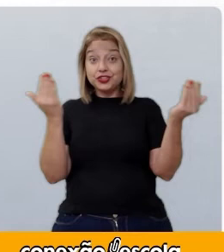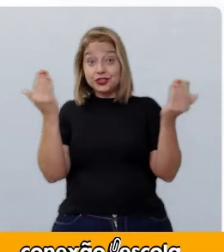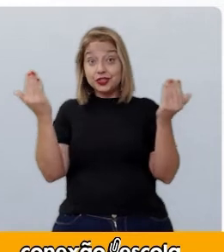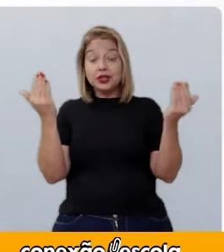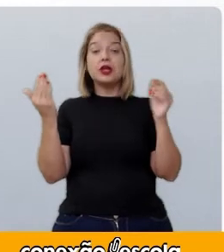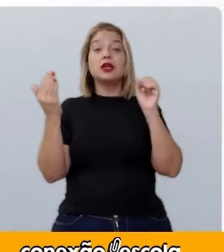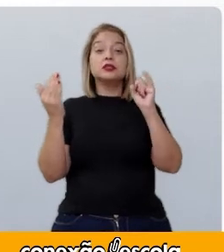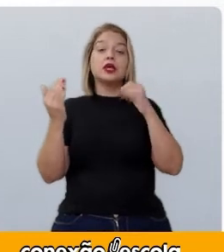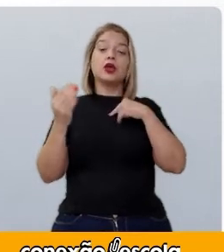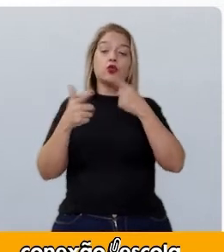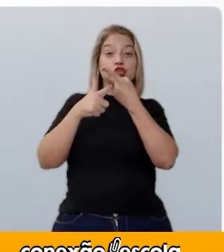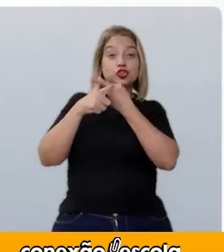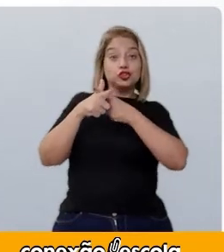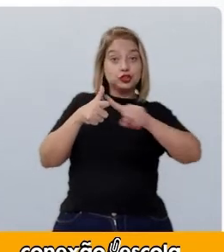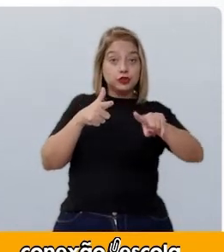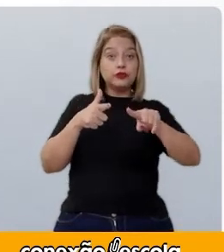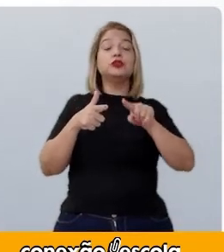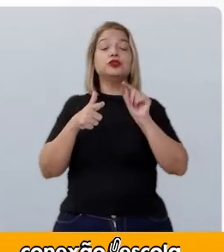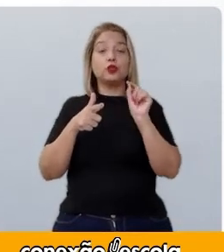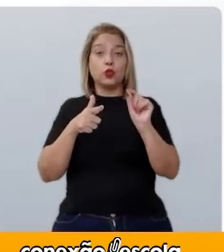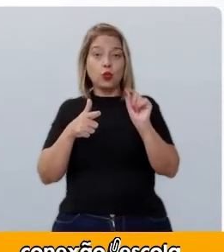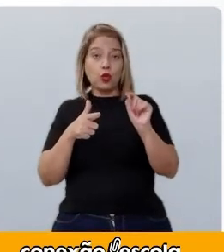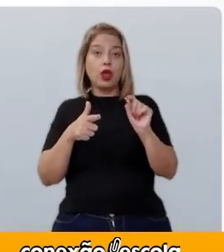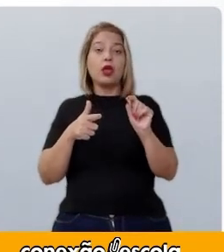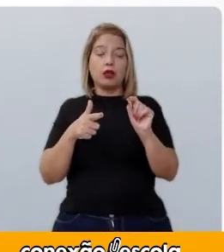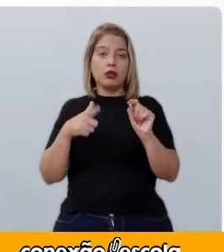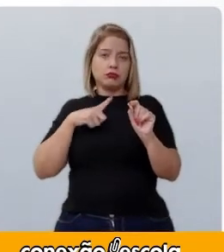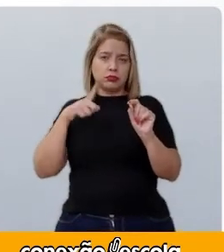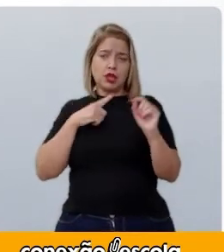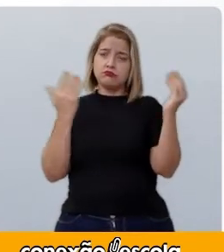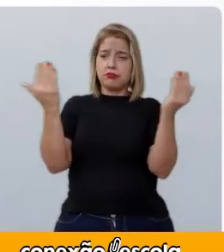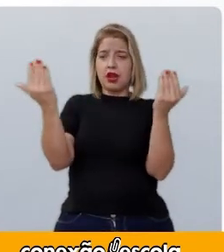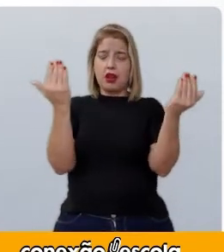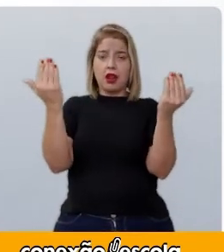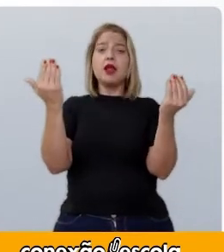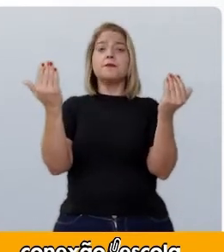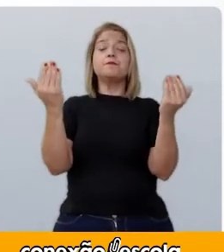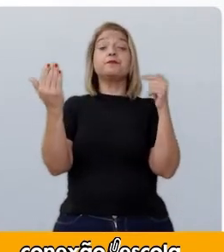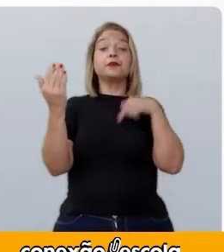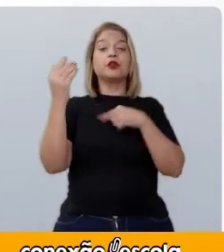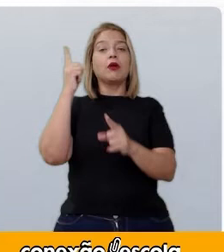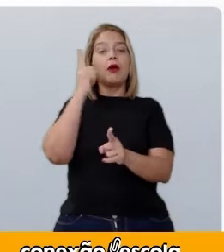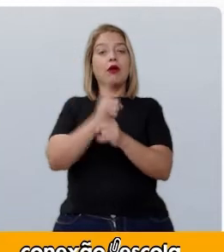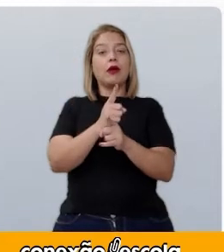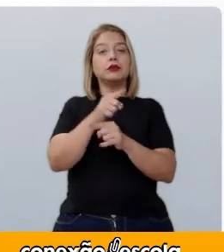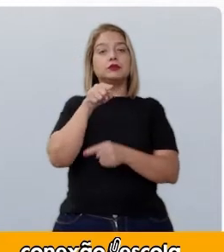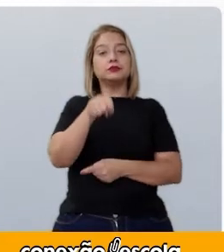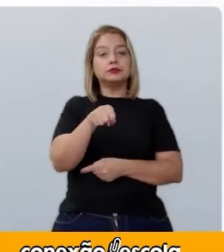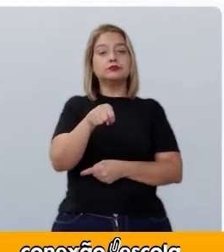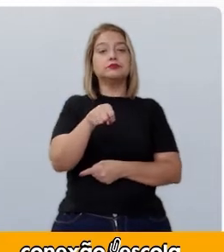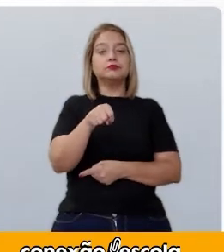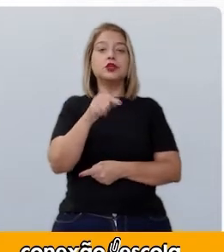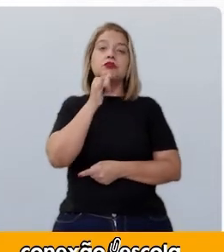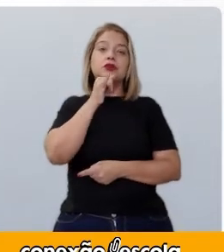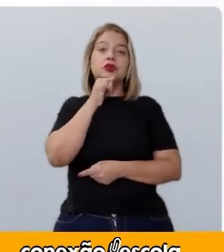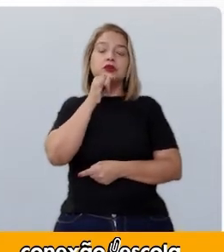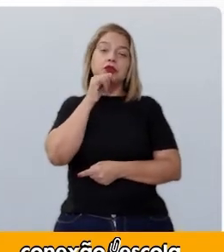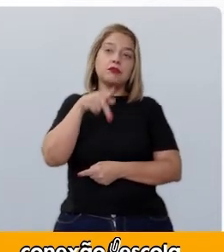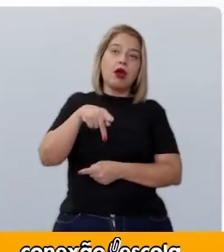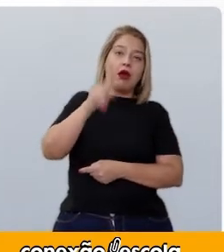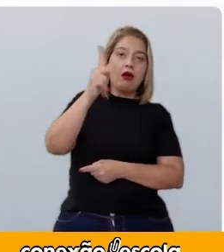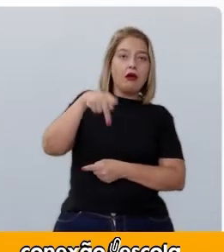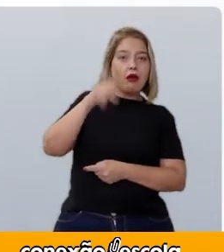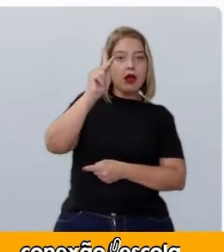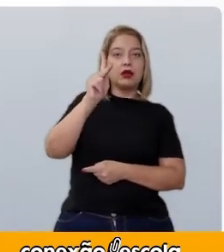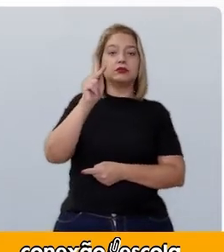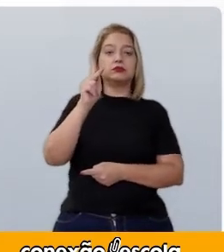ao dividirmos os seus valores correspondentes, encontramos um valor constante k. Então, se a